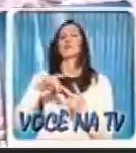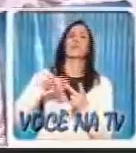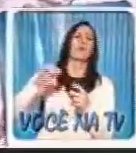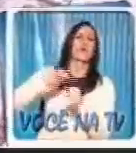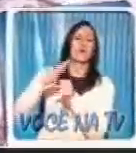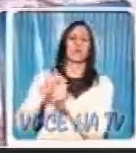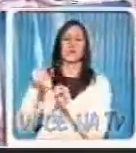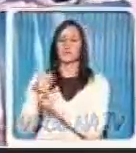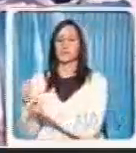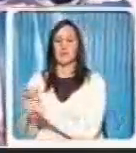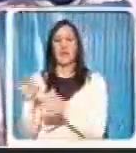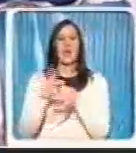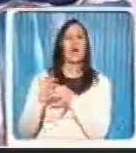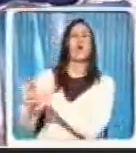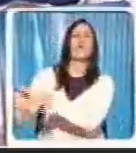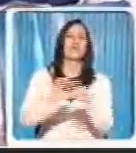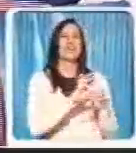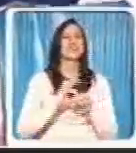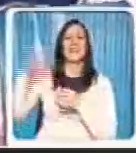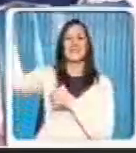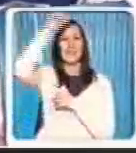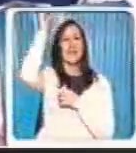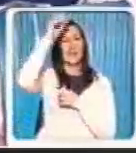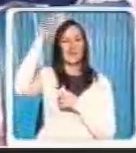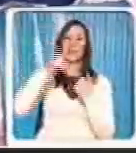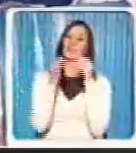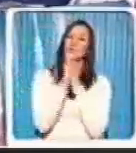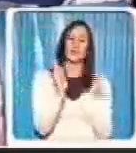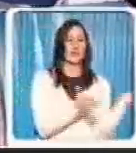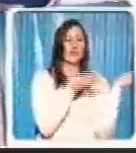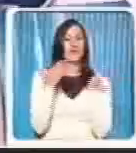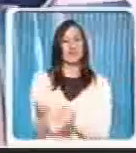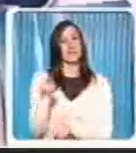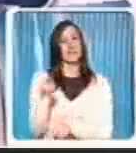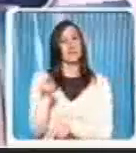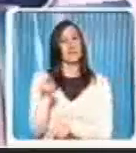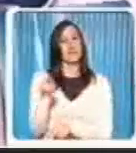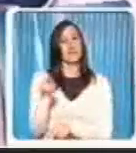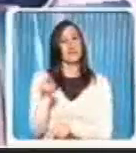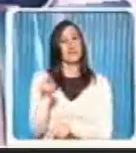digamos, a unidade de Saloio no bom sentido. Portanto, estão todos convidados, você também.